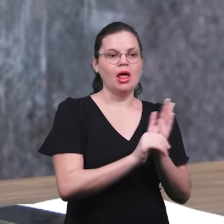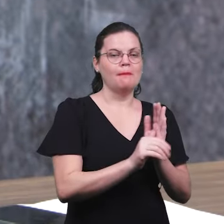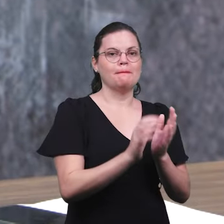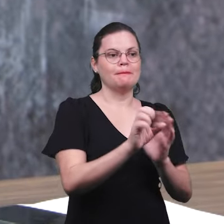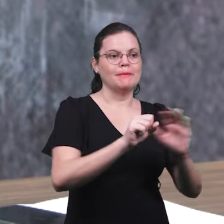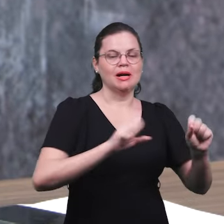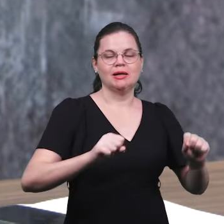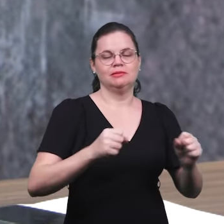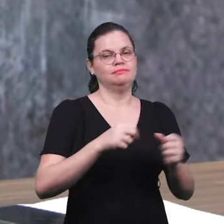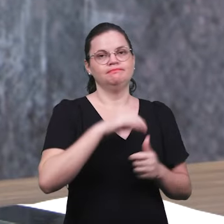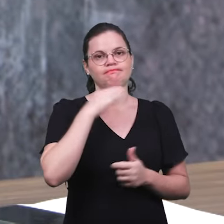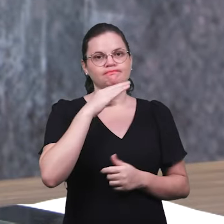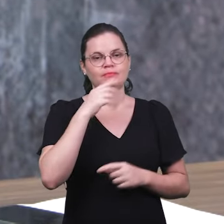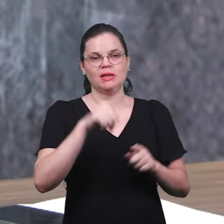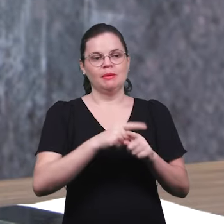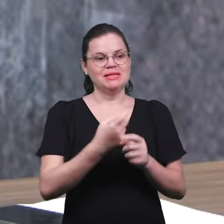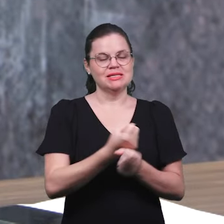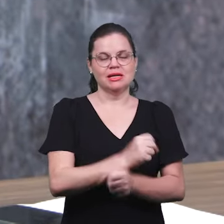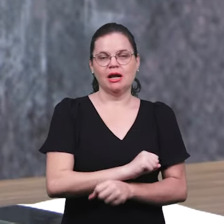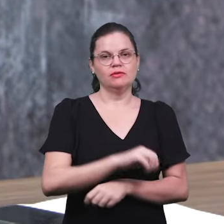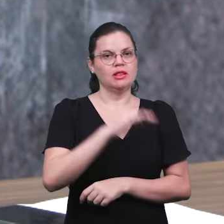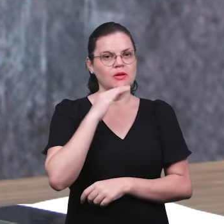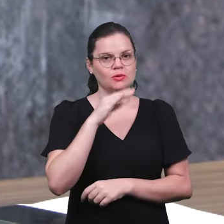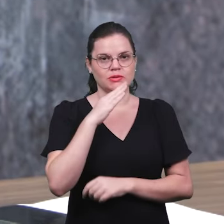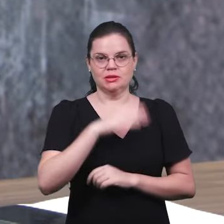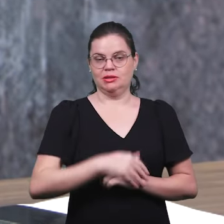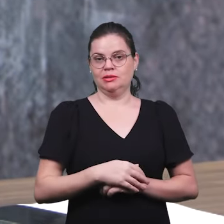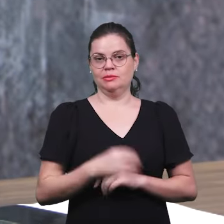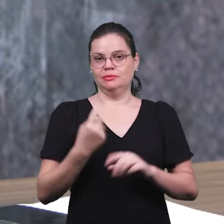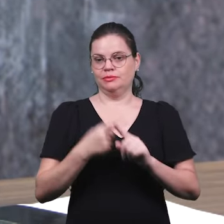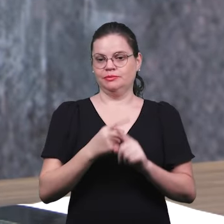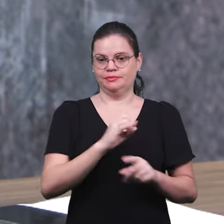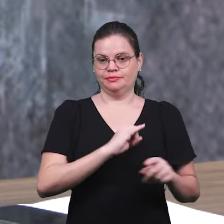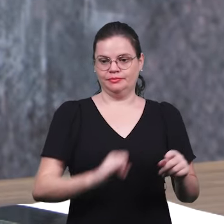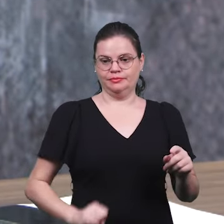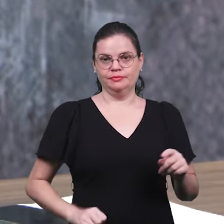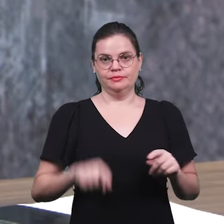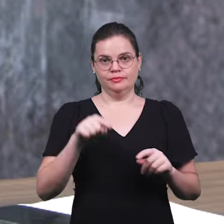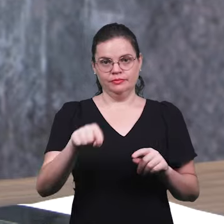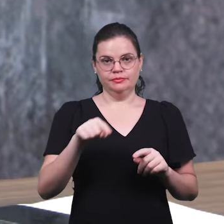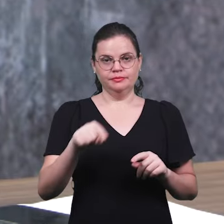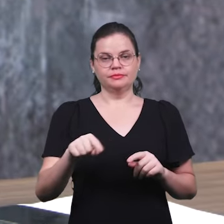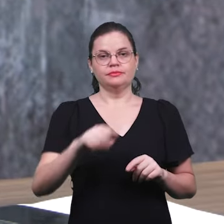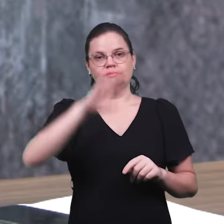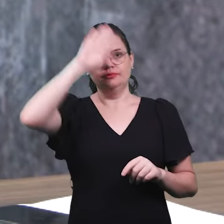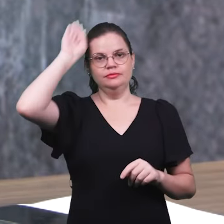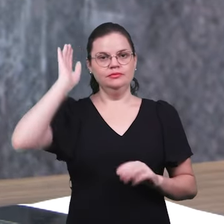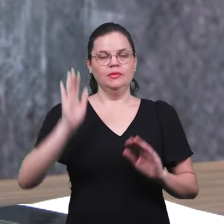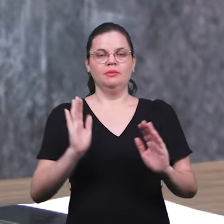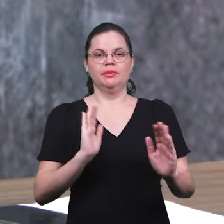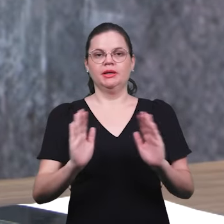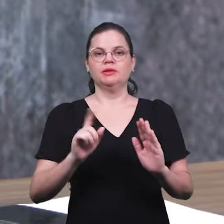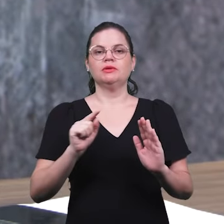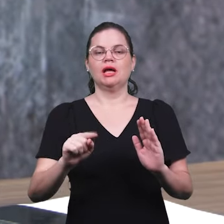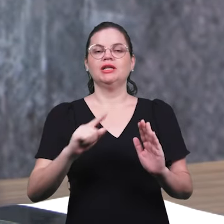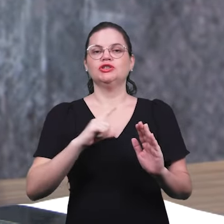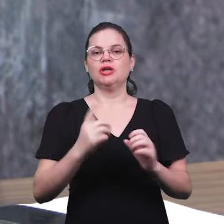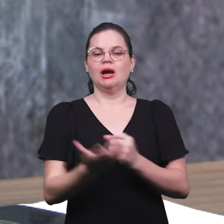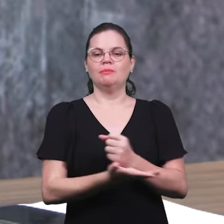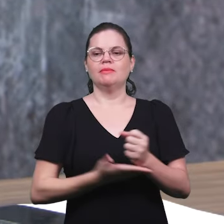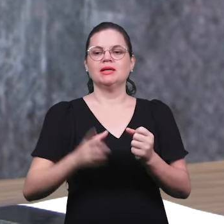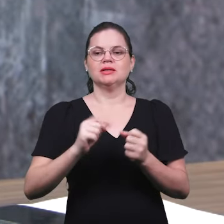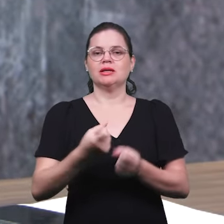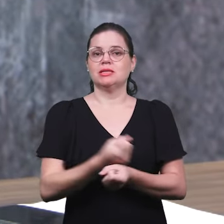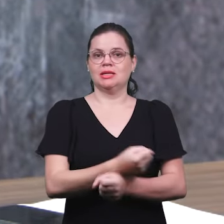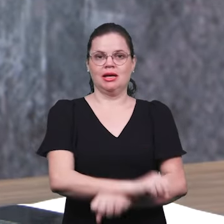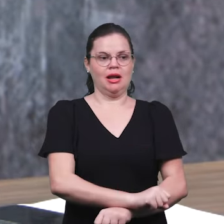escrava. É importante lembrar que nessa época o Império Romano tinha uma base econômica escravocrata. Os escravos eram a base de todas as